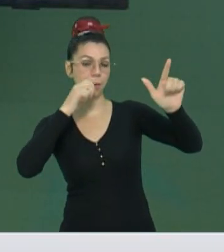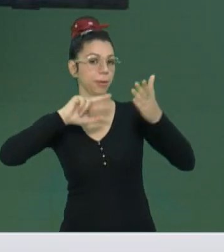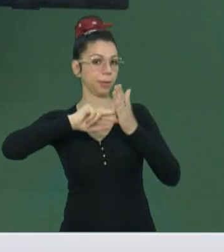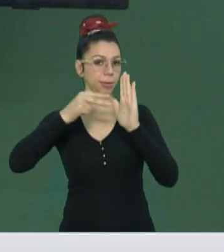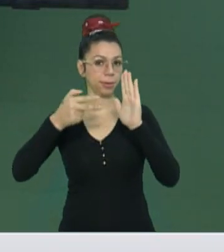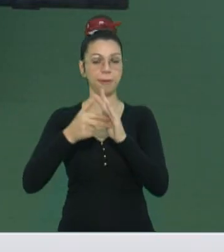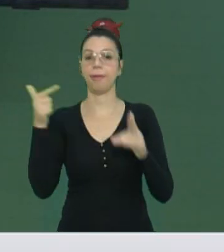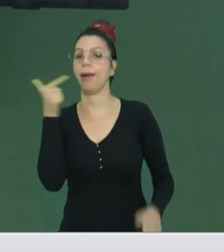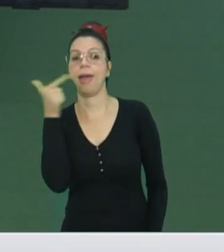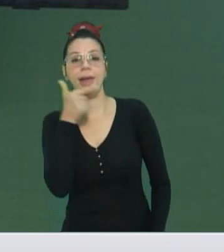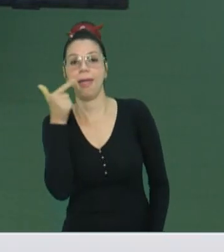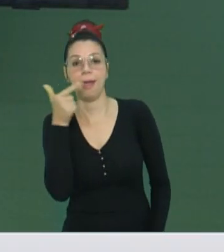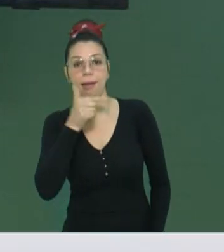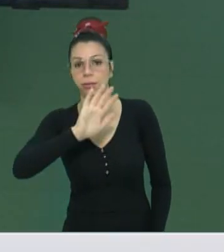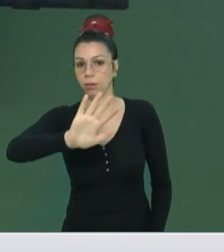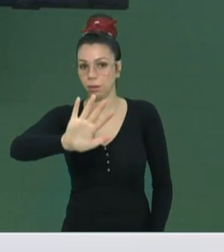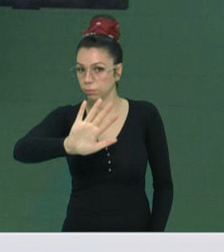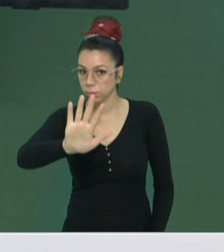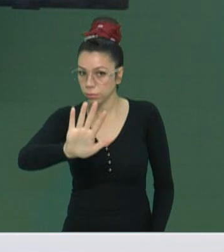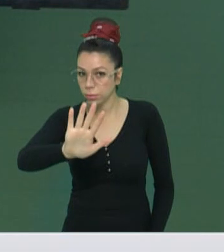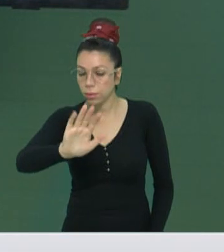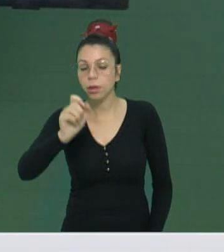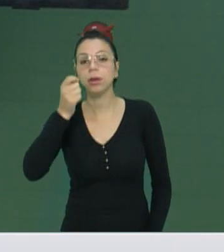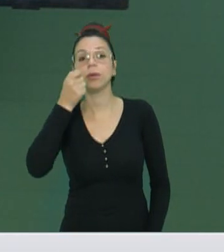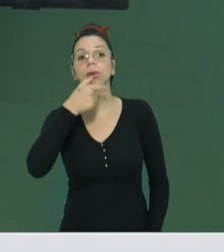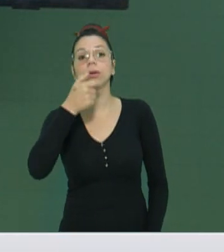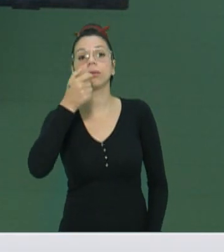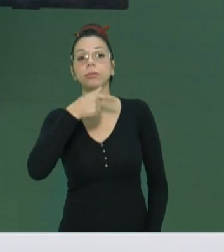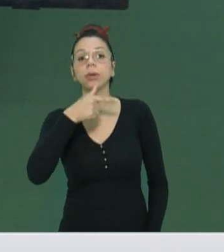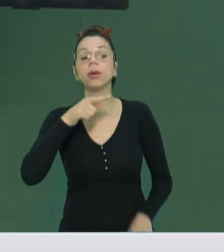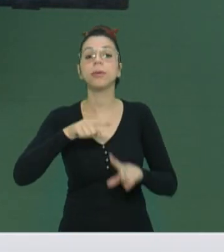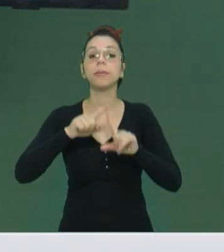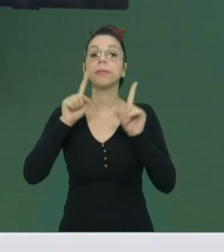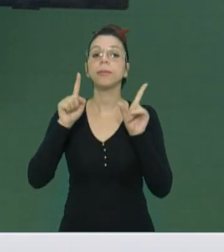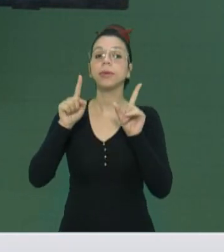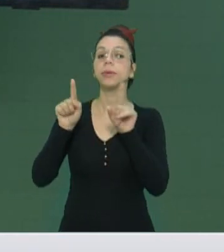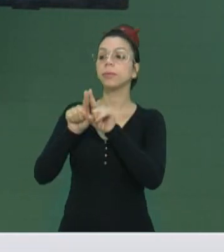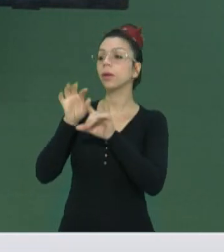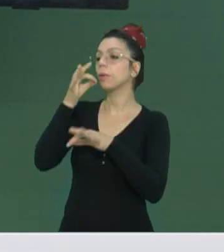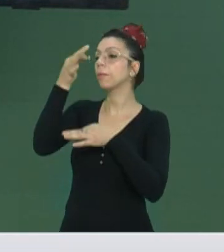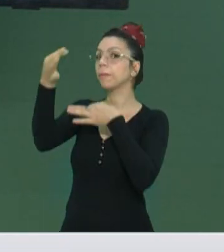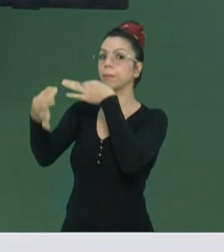significa gargalhada, e crítica a alguma coisa, tá?